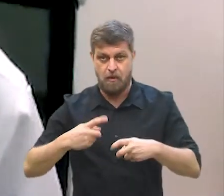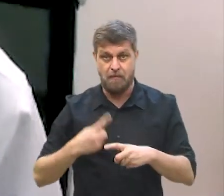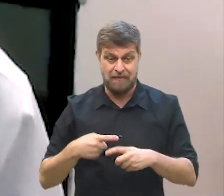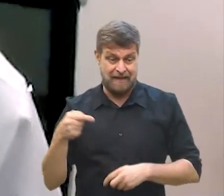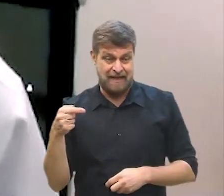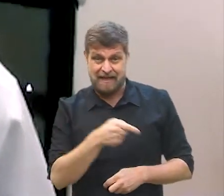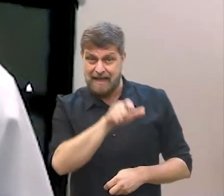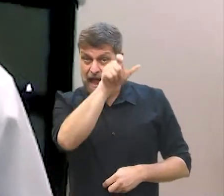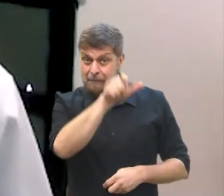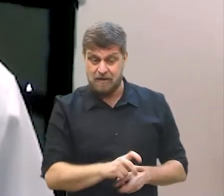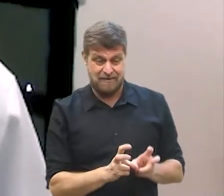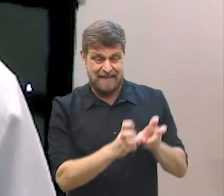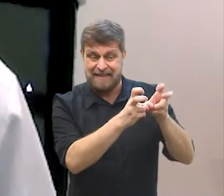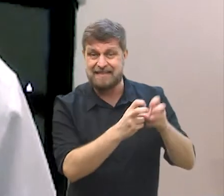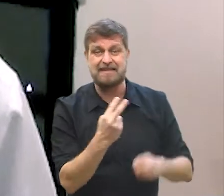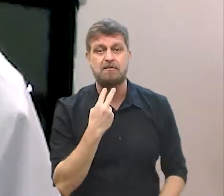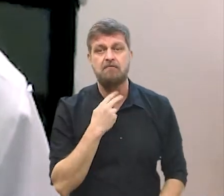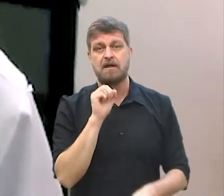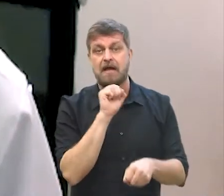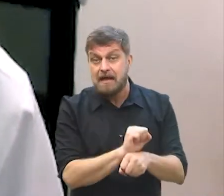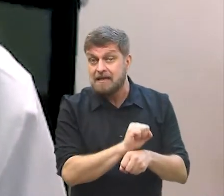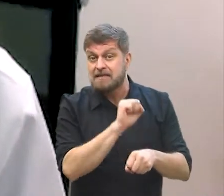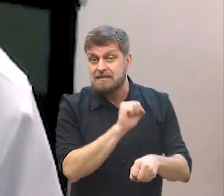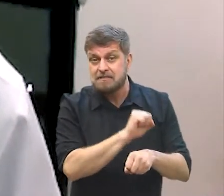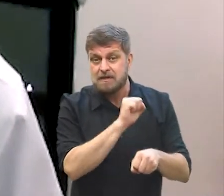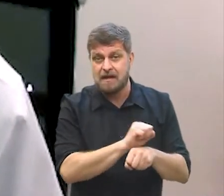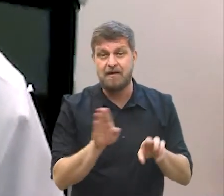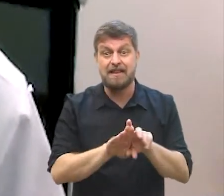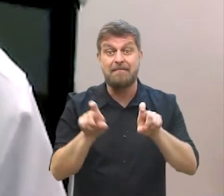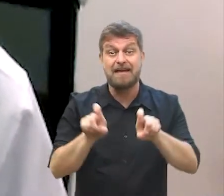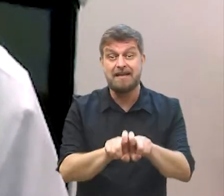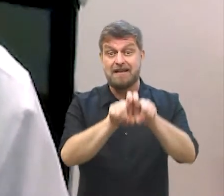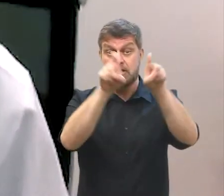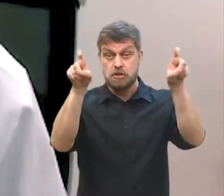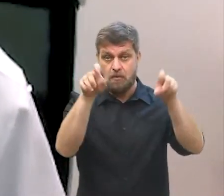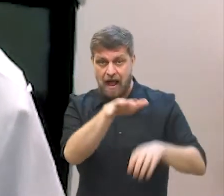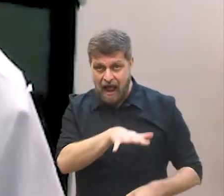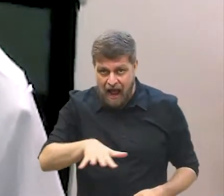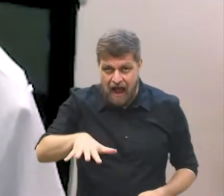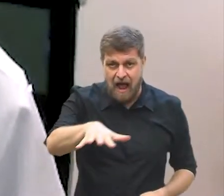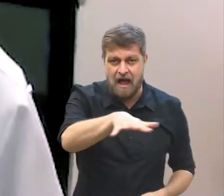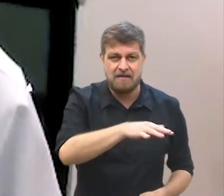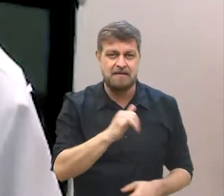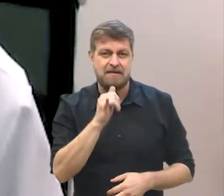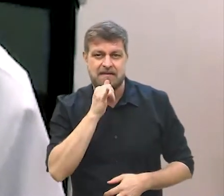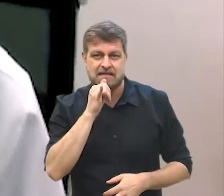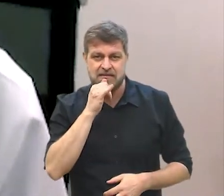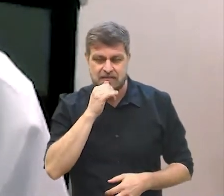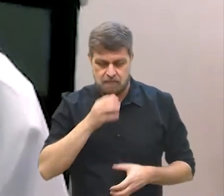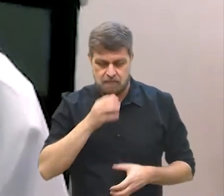eles não podem esperar. Sim. Tem a parte ginecológica também, então todos os cânceres ginecológicos, cirurgia de retirada de